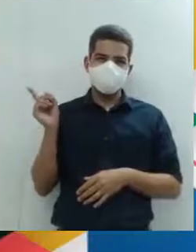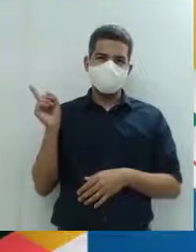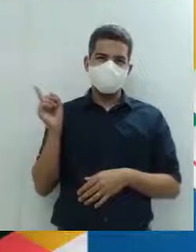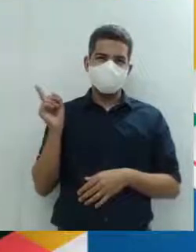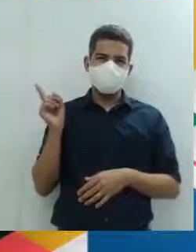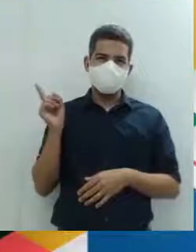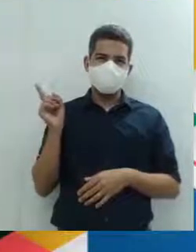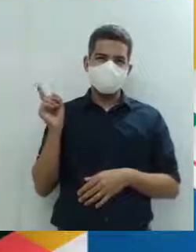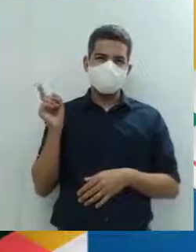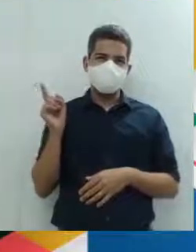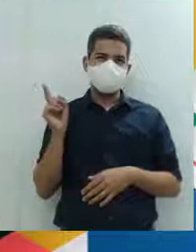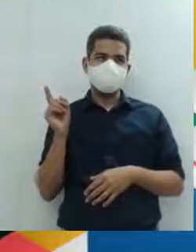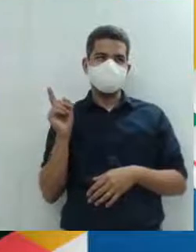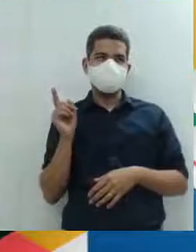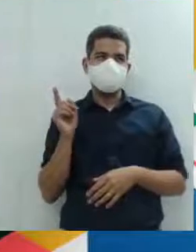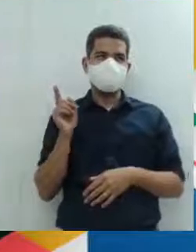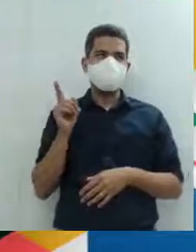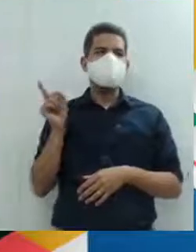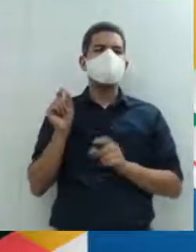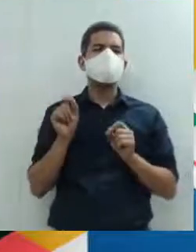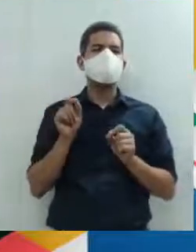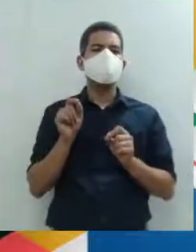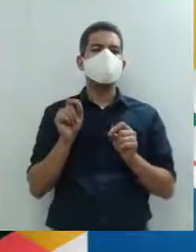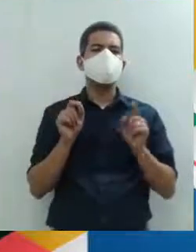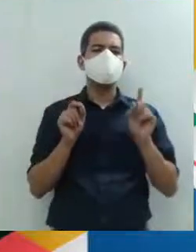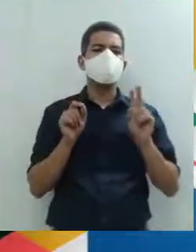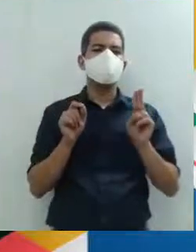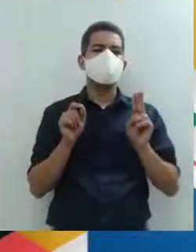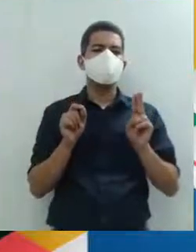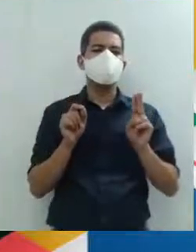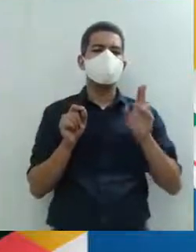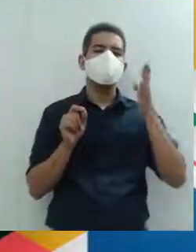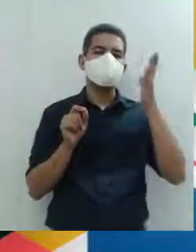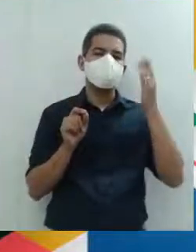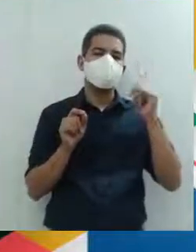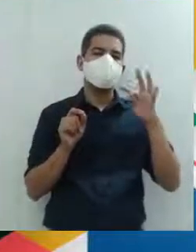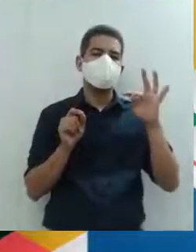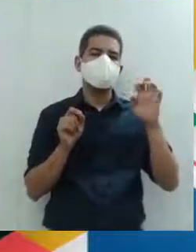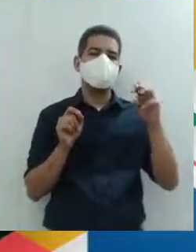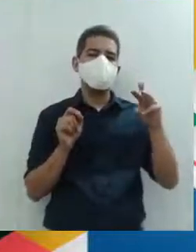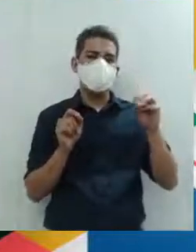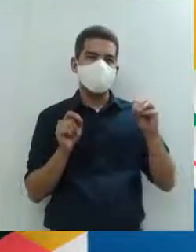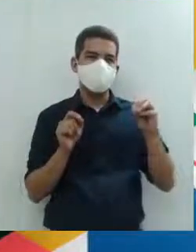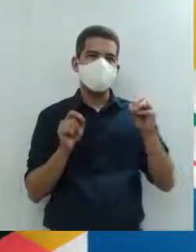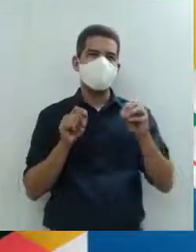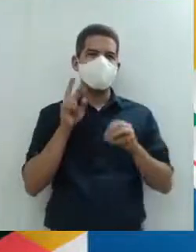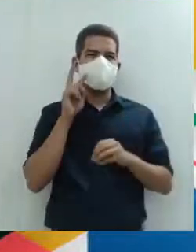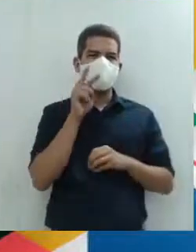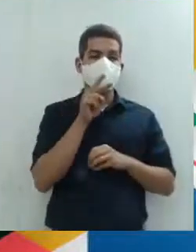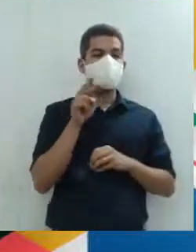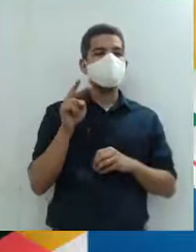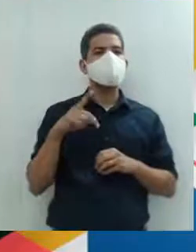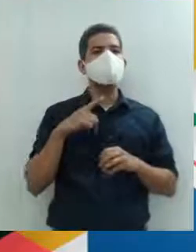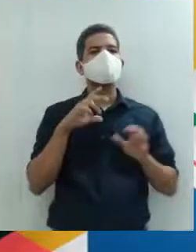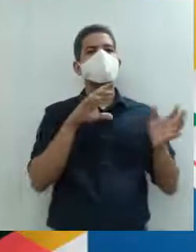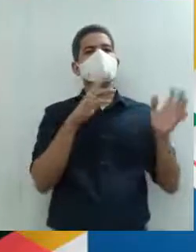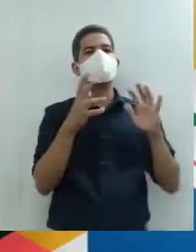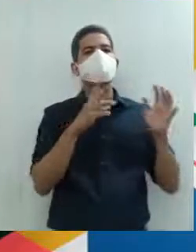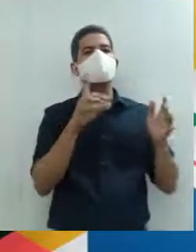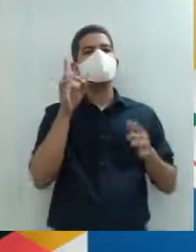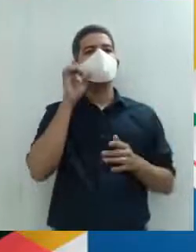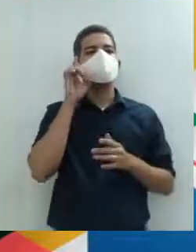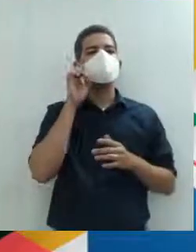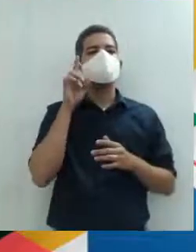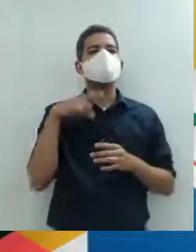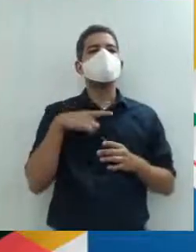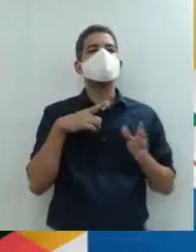gente vai ver a previsão do clima ou do tempo? Essa agora tu já sabe. É do tempo, que são os fenômenos diários,